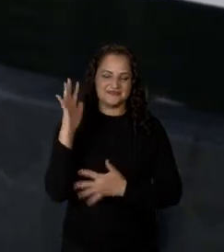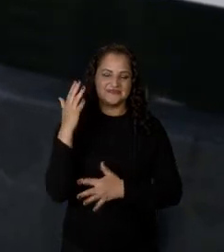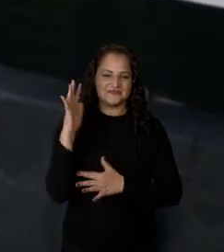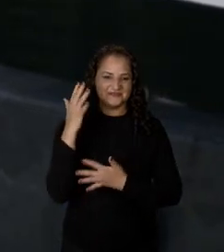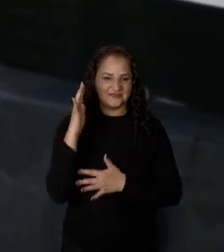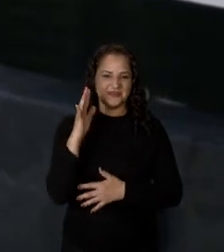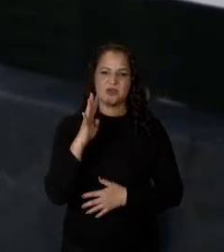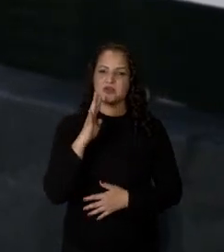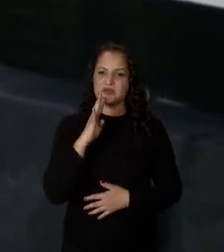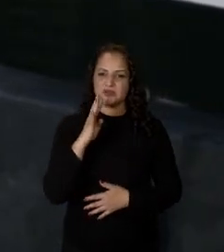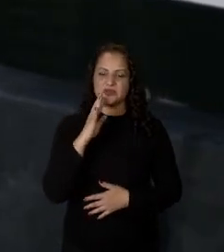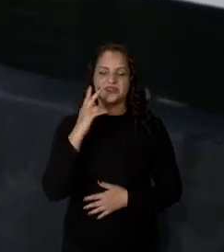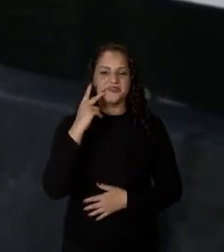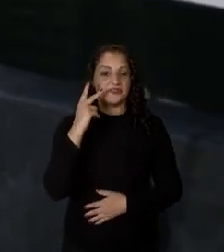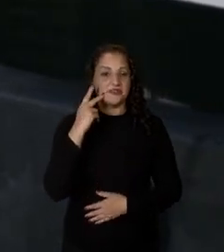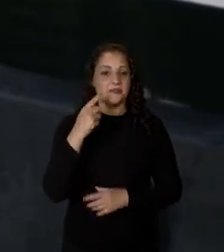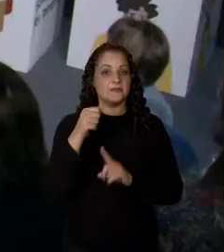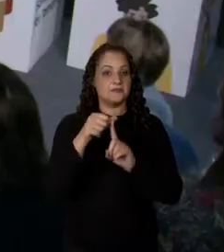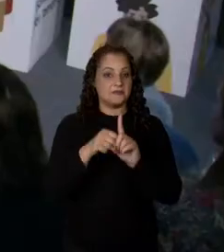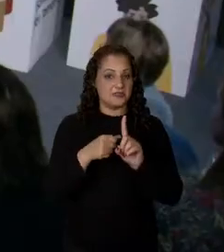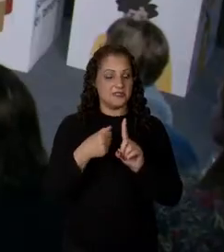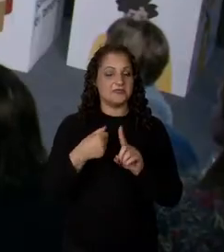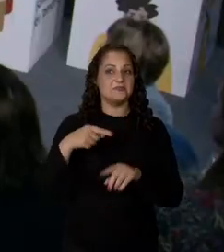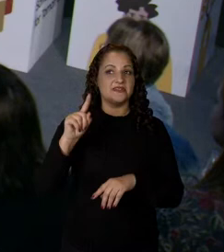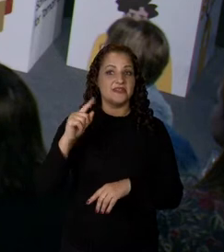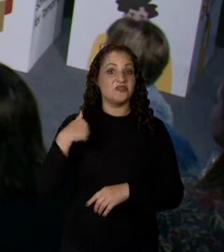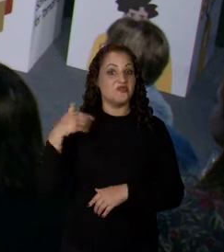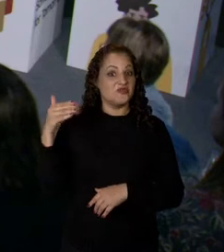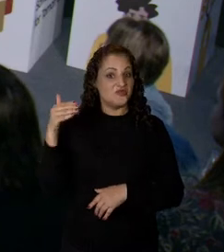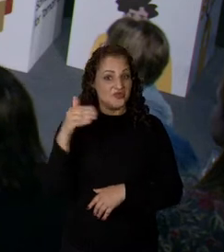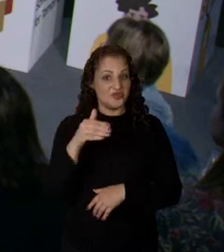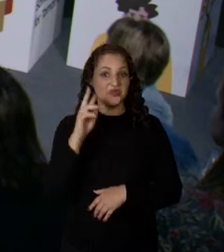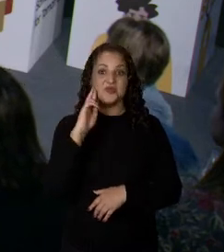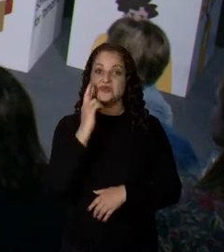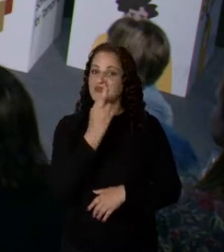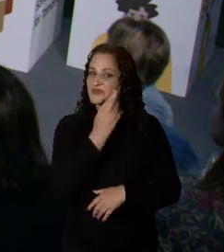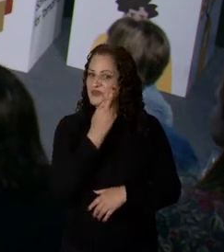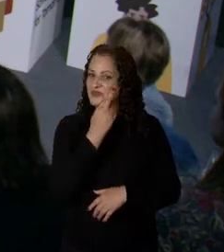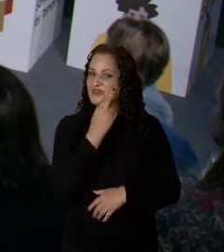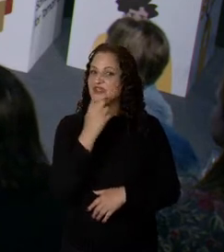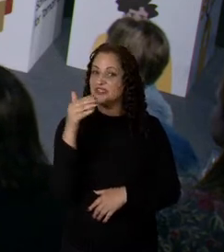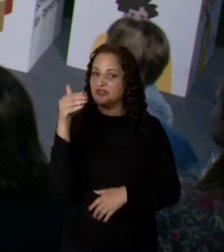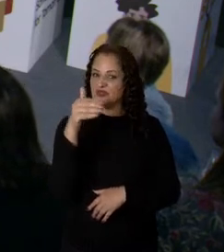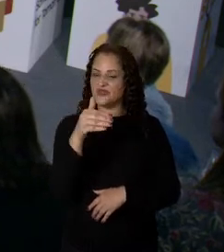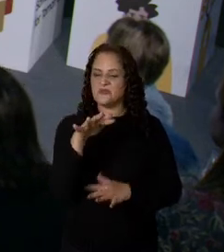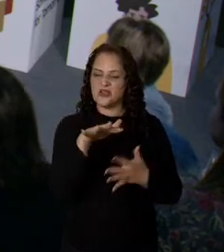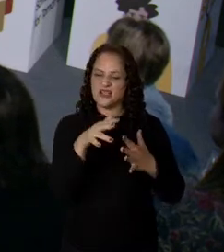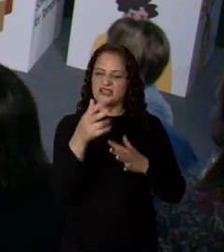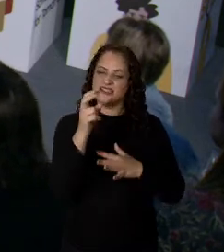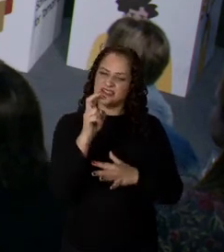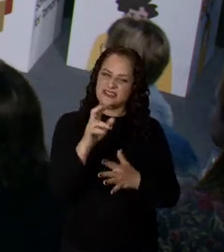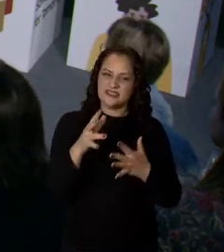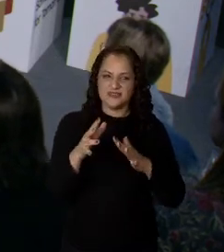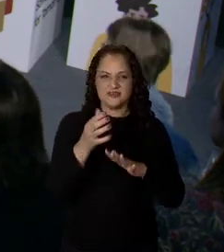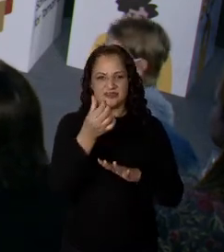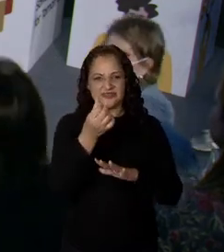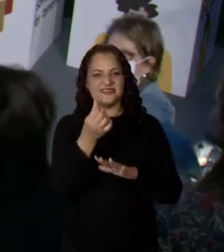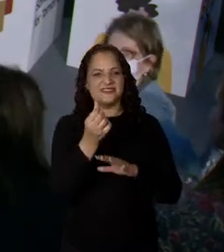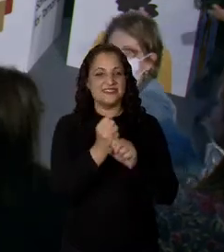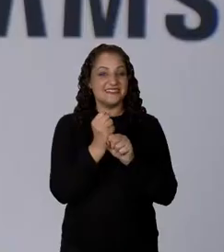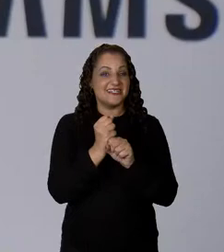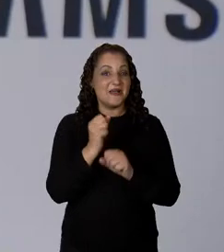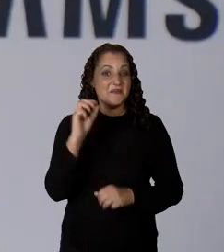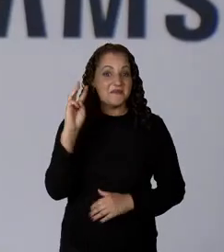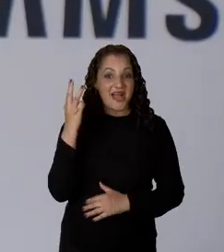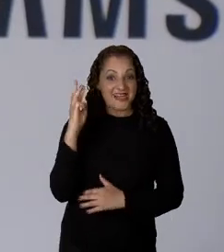Conheço o Ceará, estive lá mês passado, Rondônia conheço também, estive lá, mas faz mais tempo, faz uns 5, 6 anos. Maranhão!